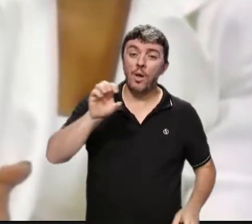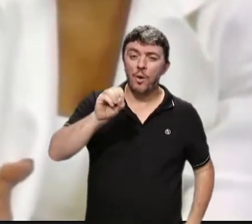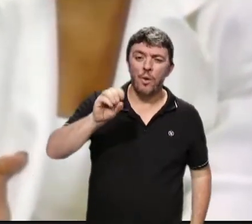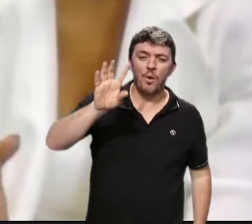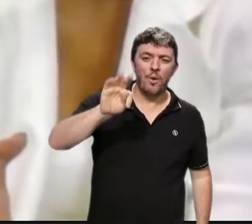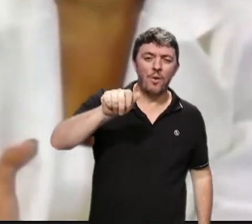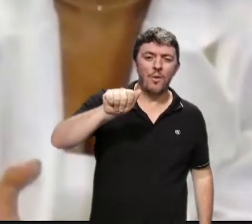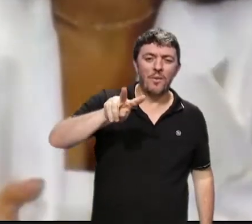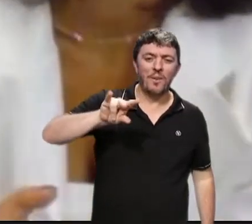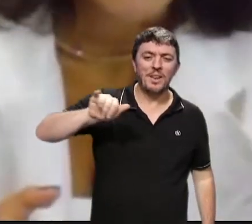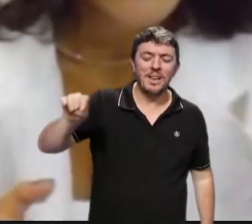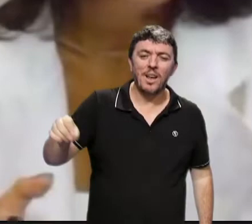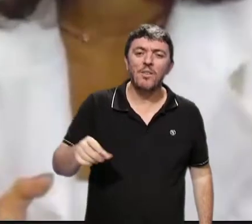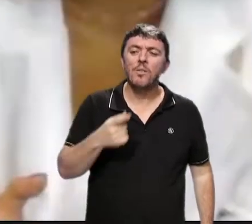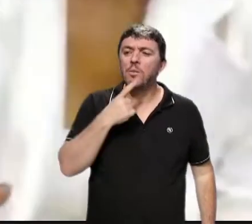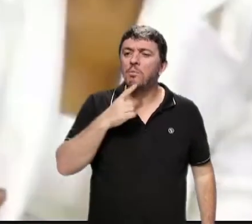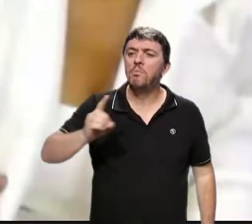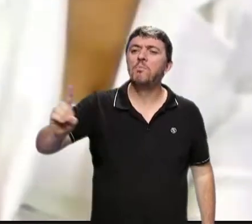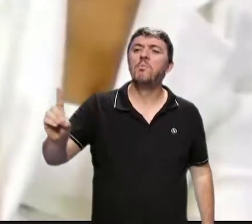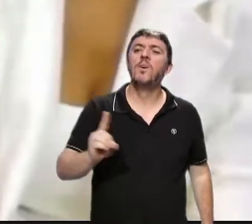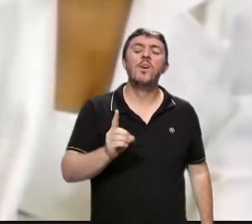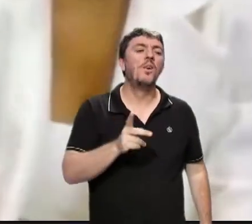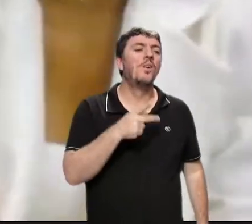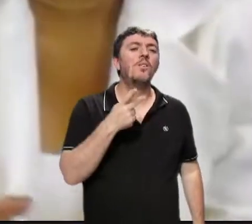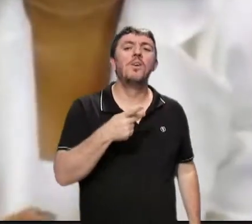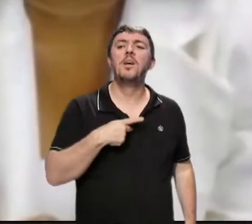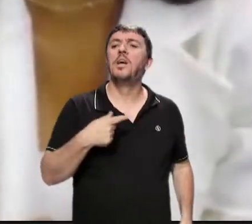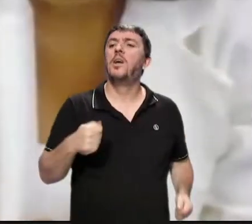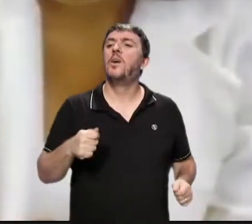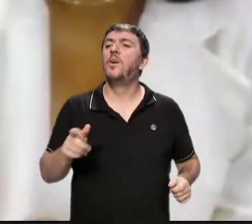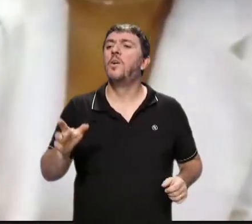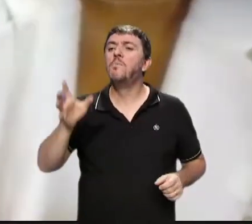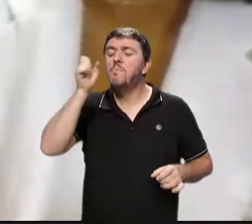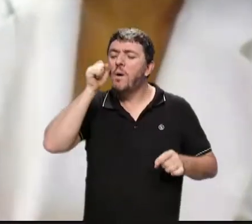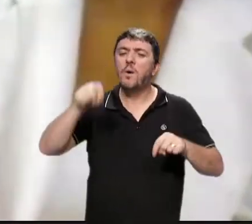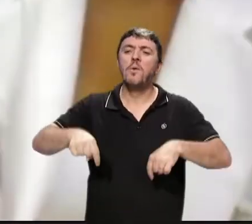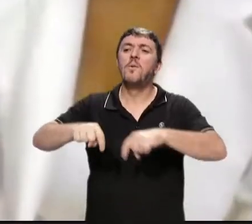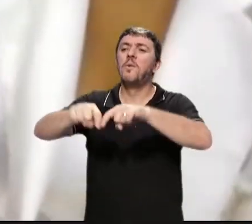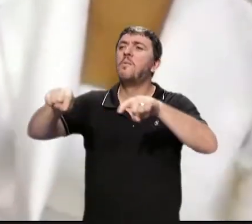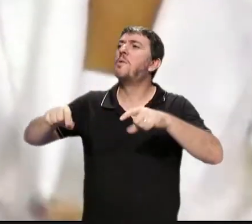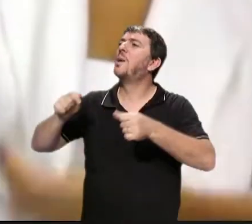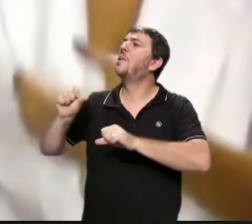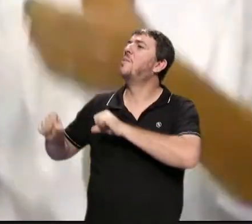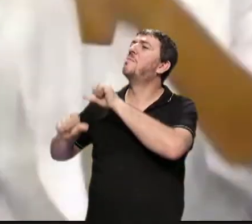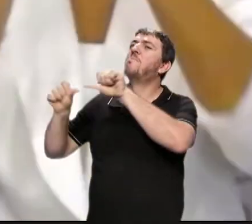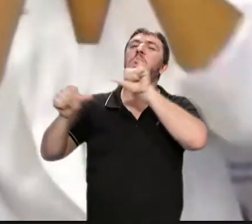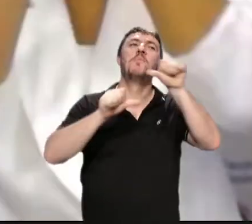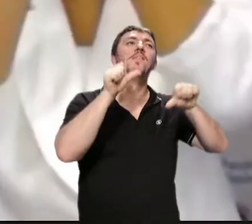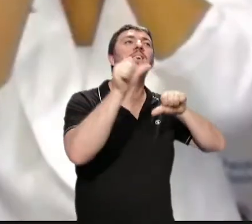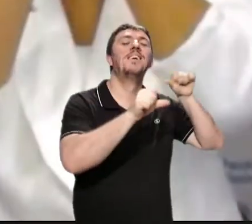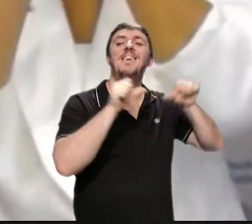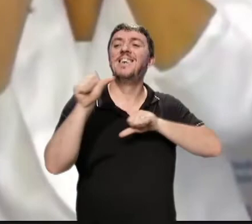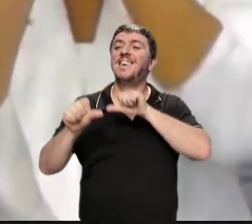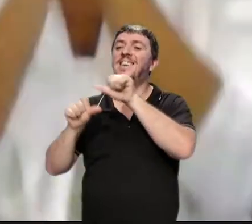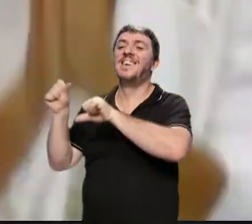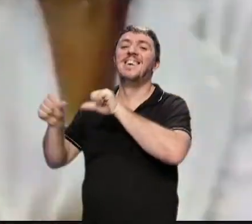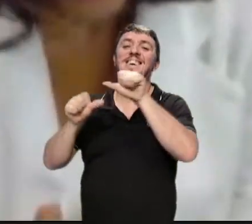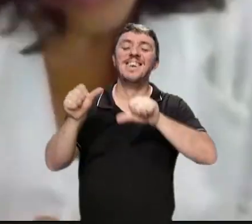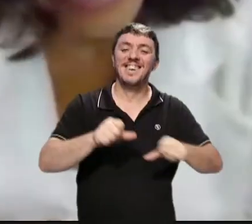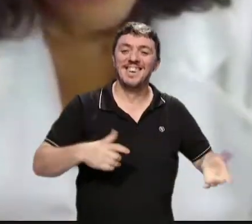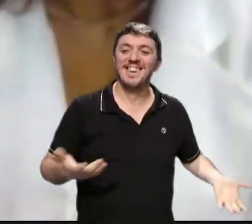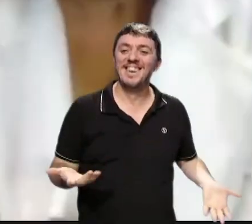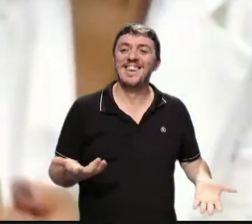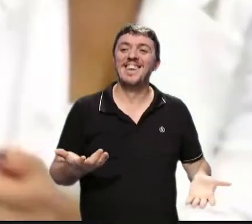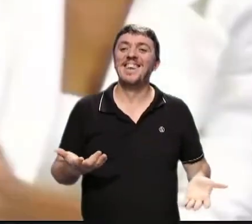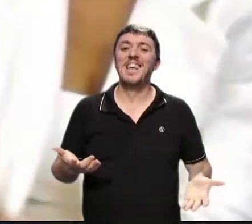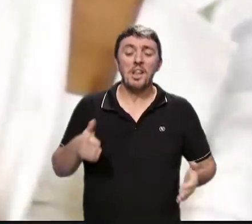lorde, chegou e falou, eu preciso redecorar o meu quarto, botar uma poltrona. Ele chegou,